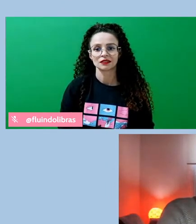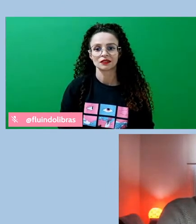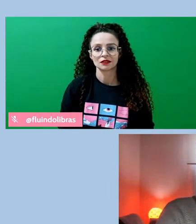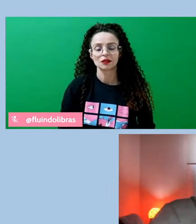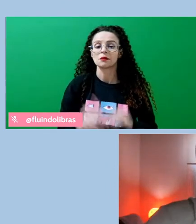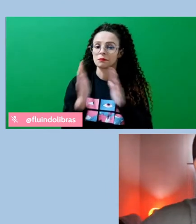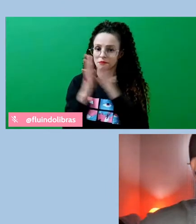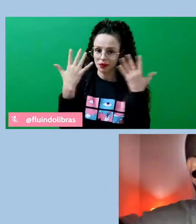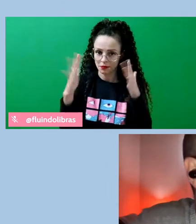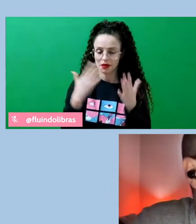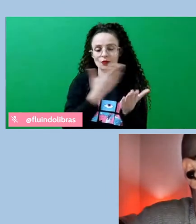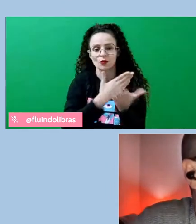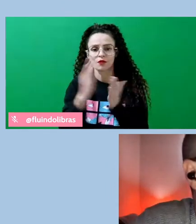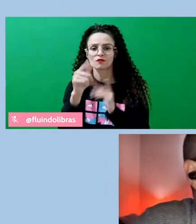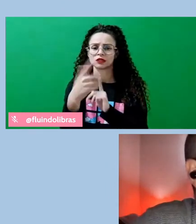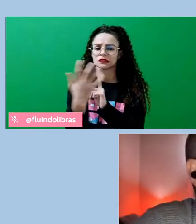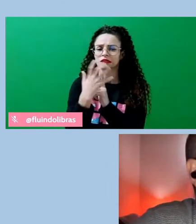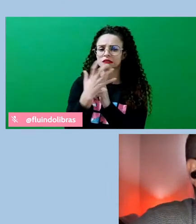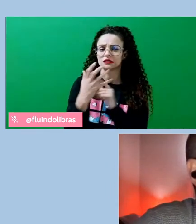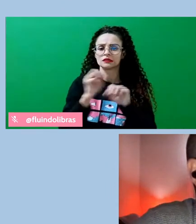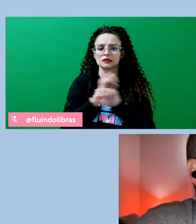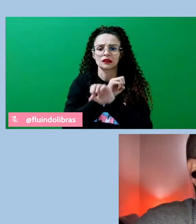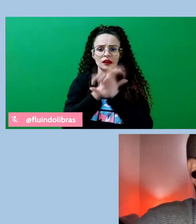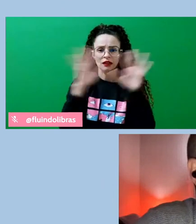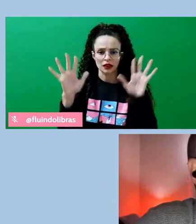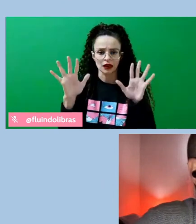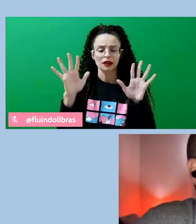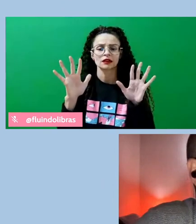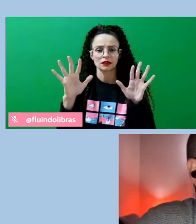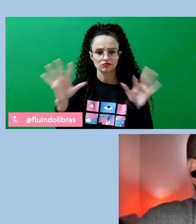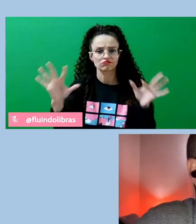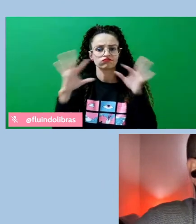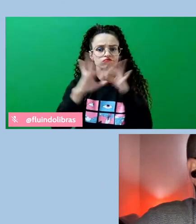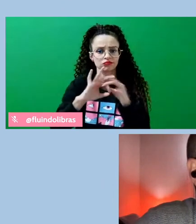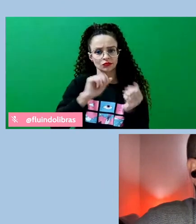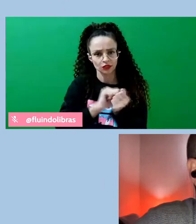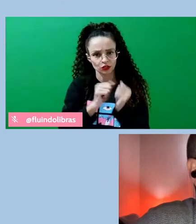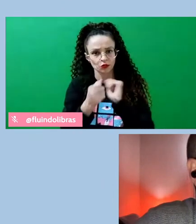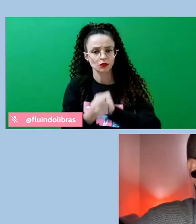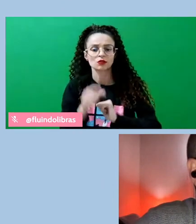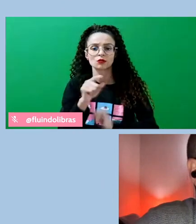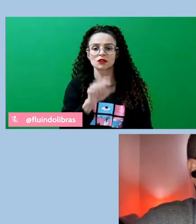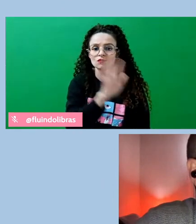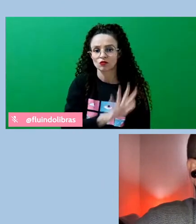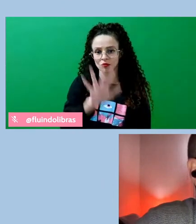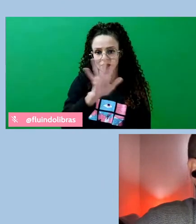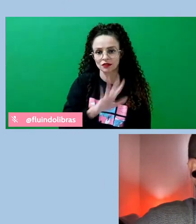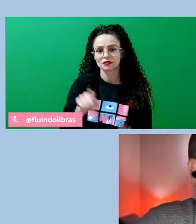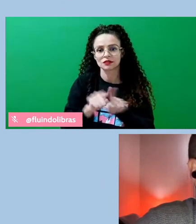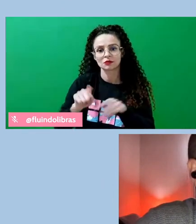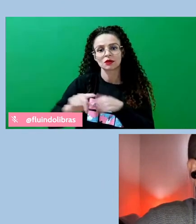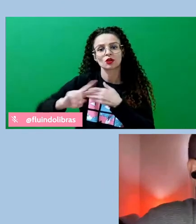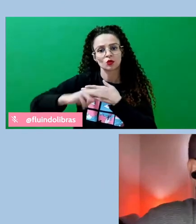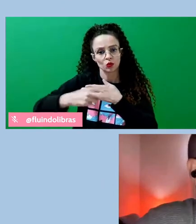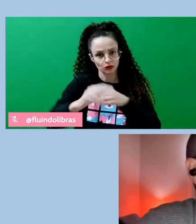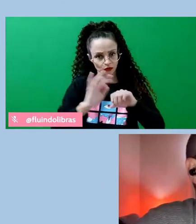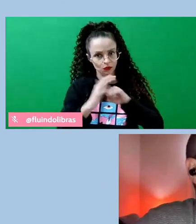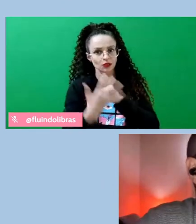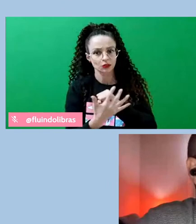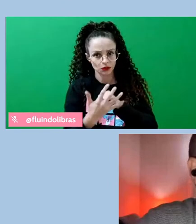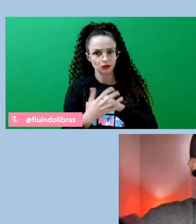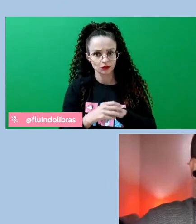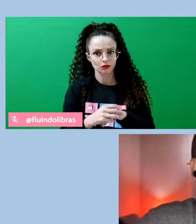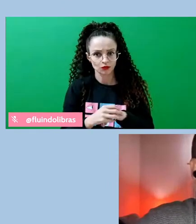Parabéns, logo de início, Murilo me trouxe a clareza para a composição sendo adaptada neste formato, e também mais uma consequência da pandemia. Então,